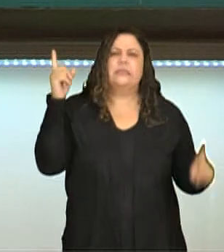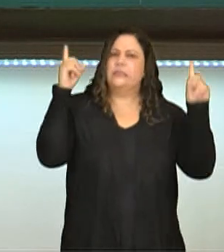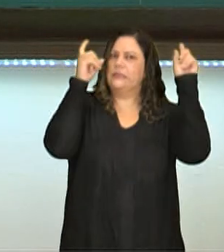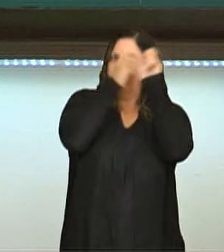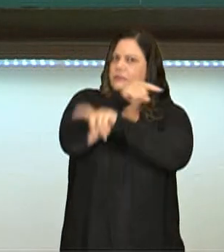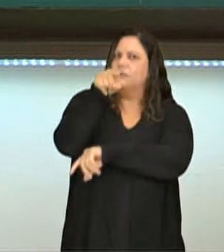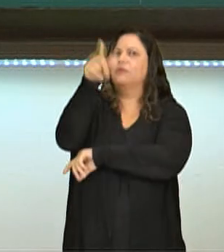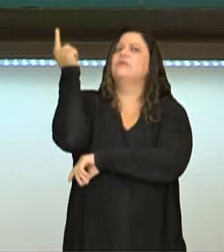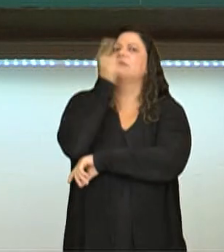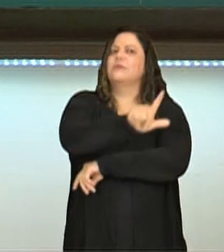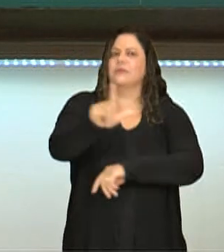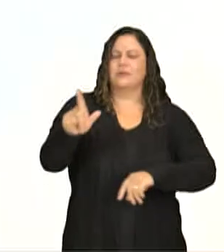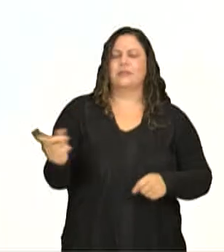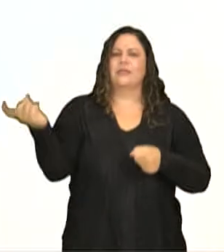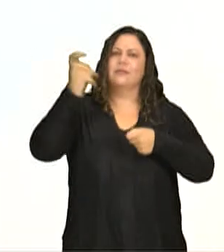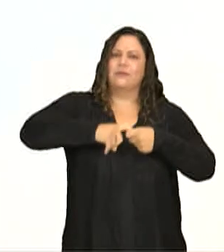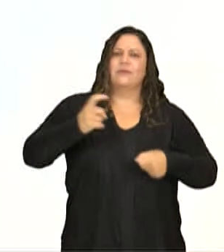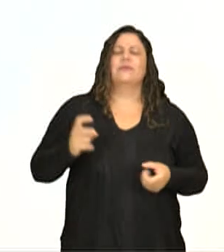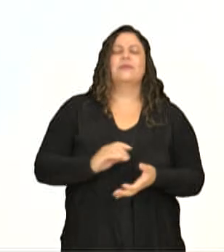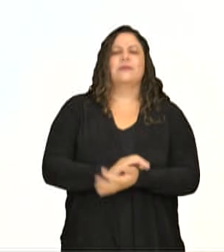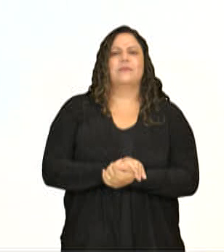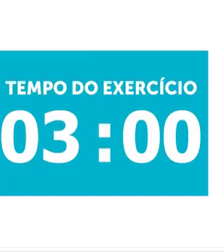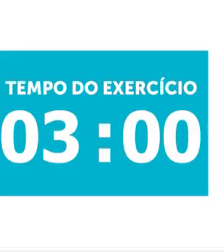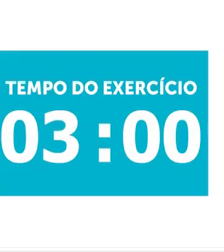mas você consegue. Já voltamos.